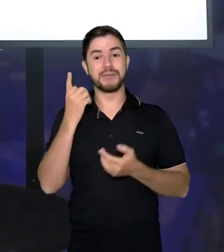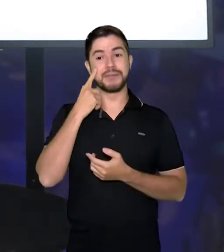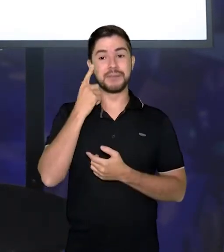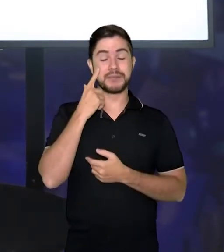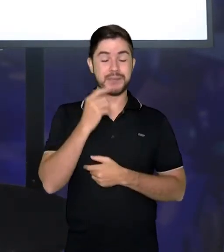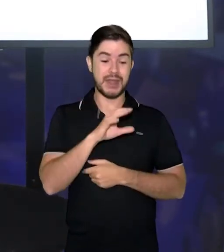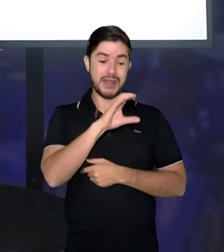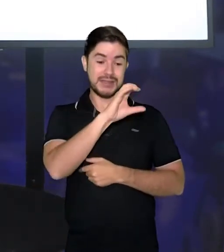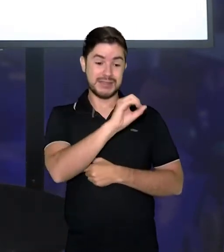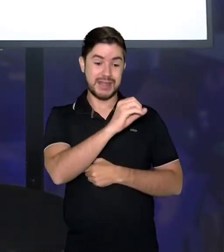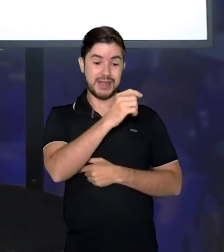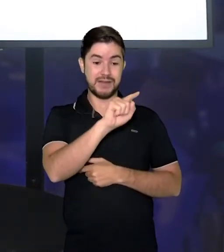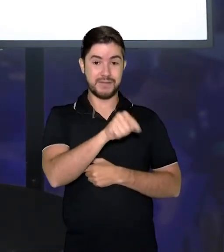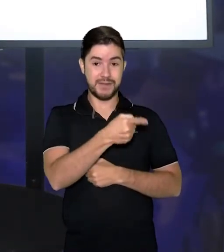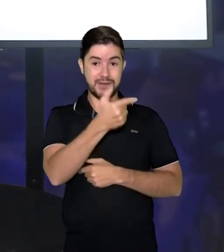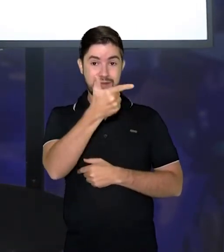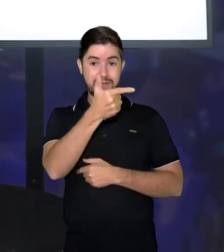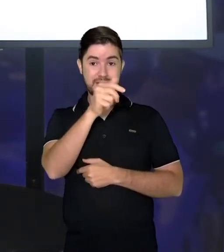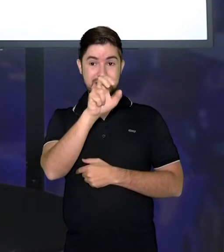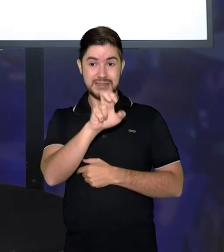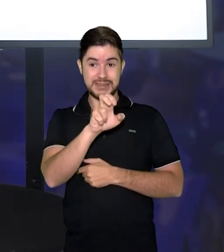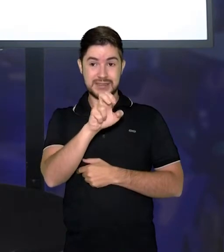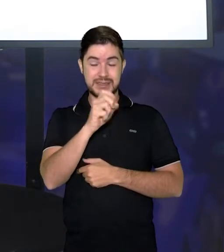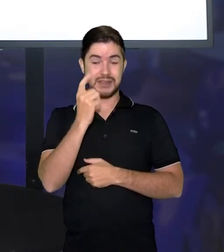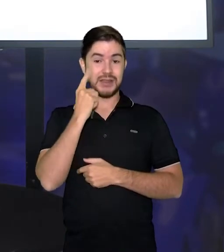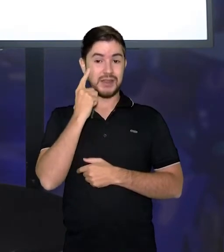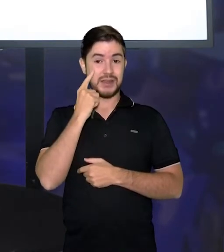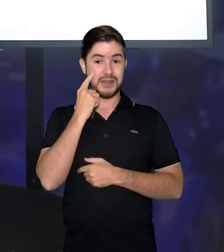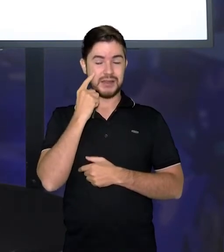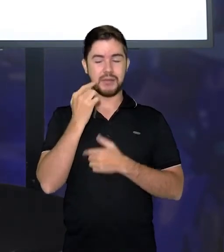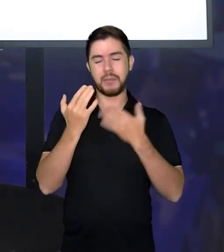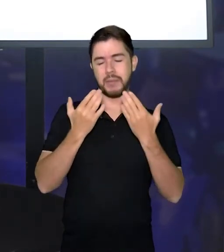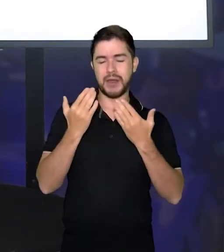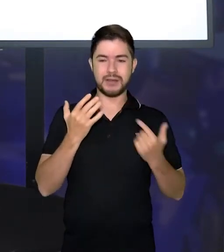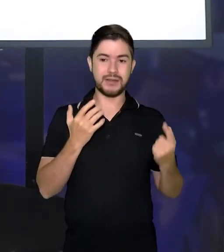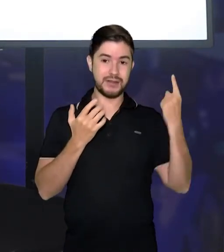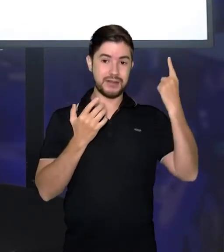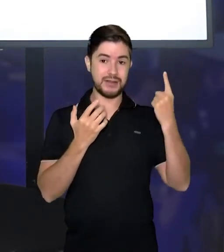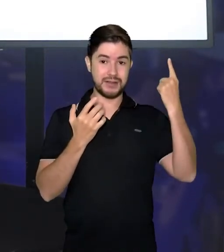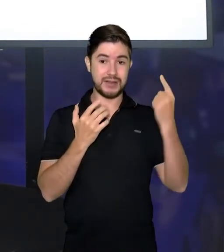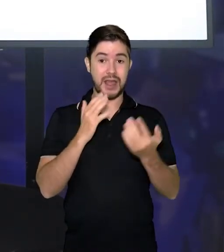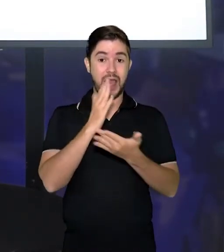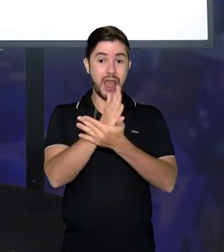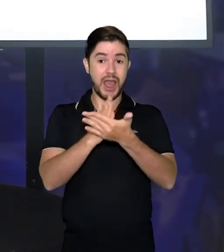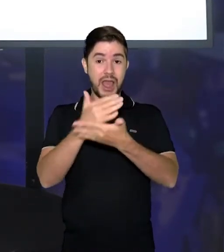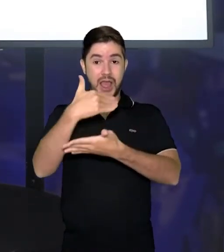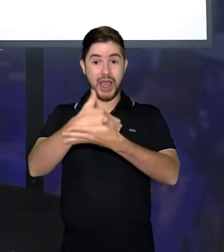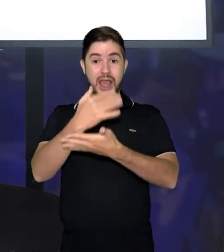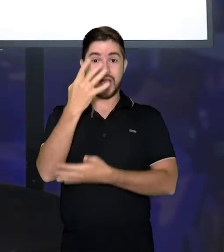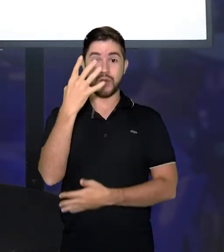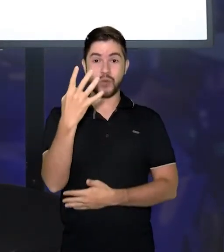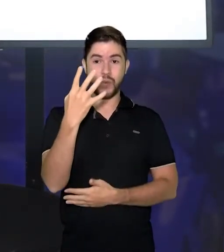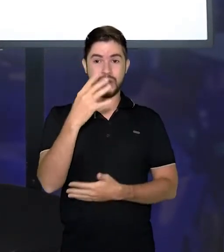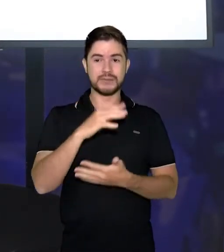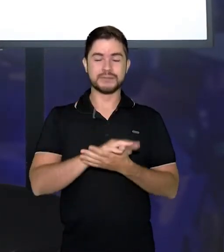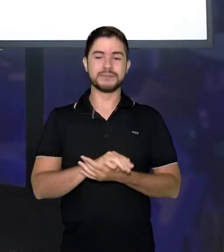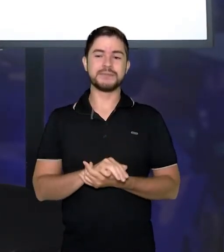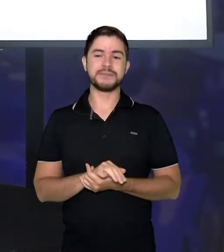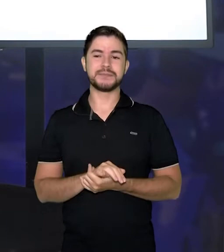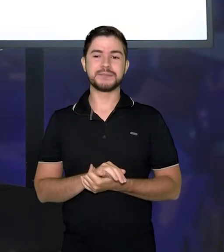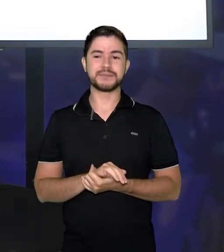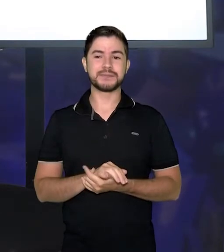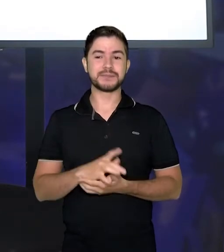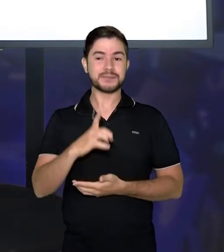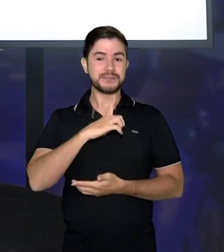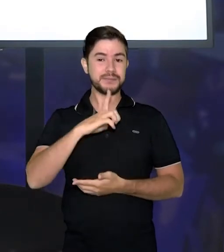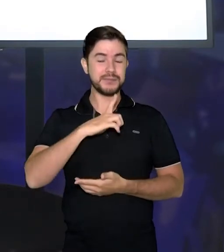0,25, ele, vamos supor aqui que ele seja dividido em 4 partes também. Eu vou ter